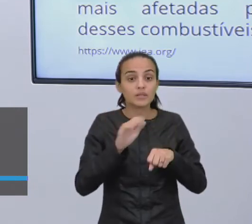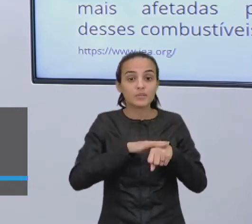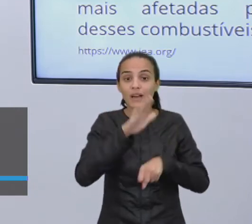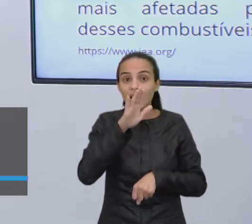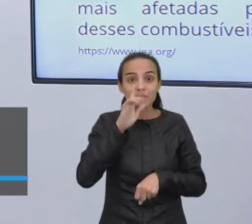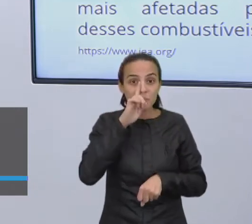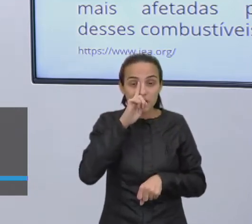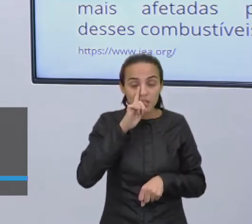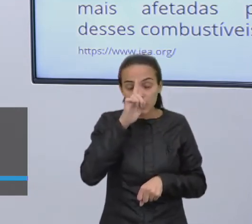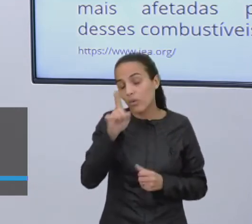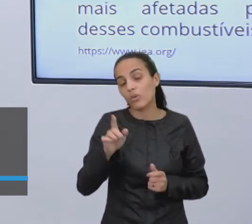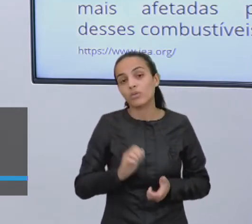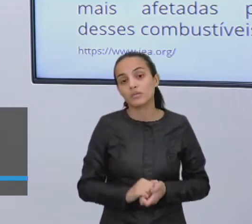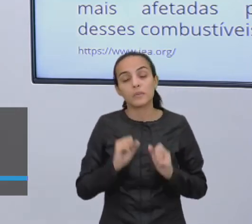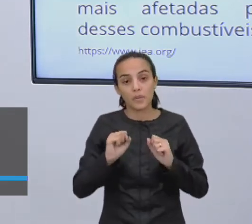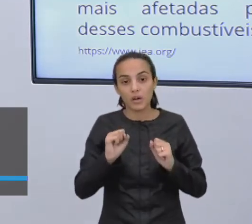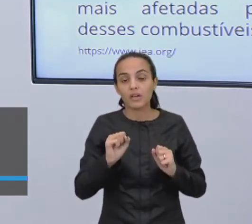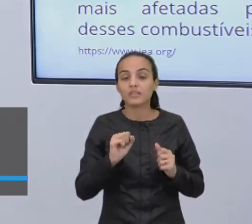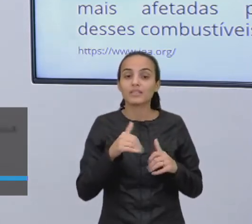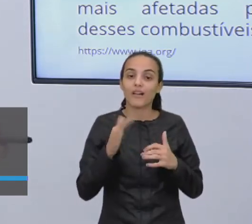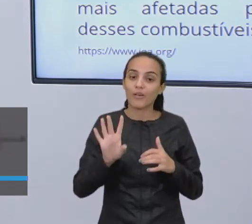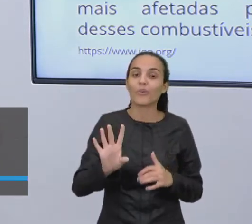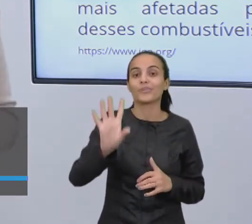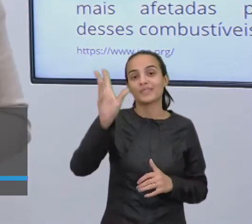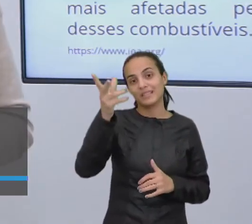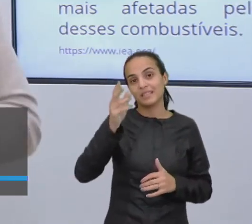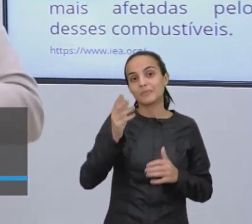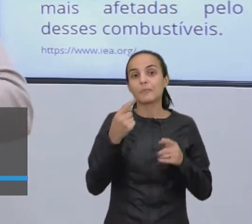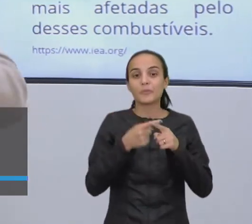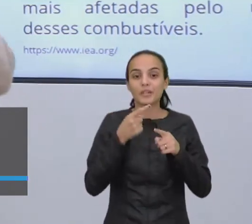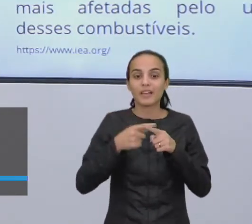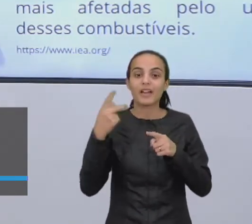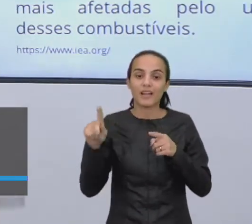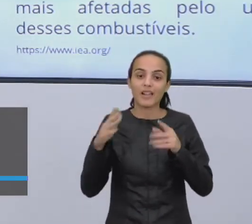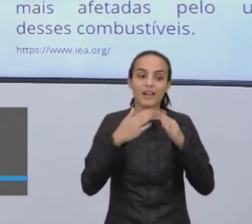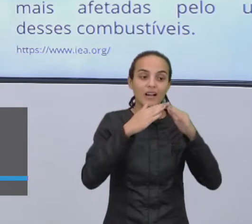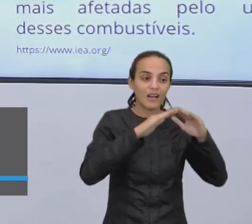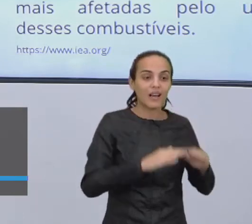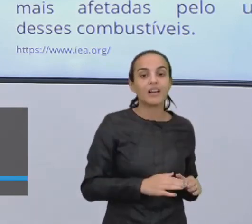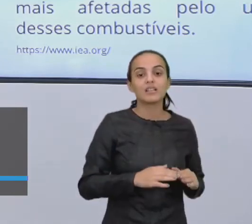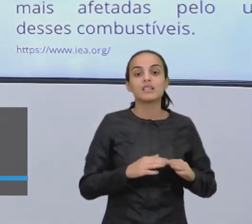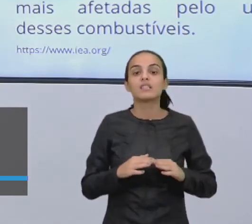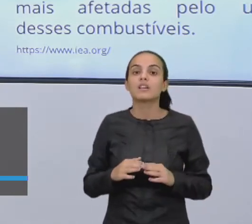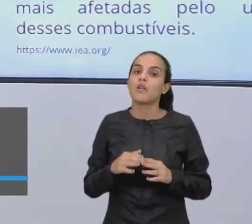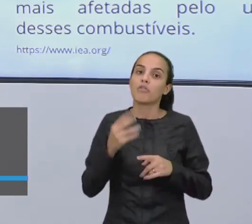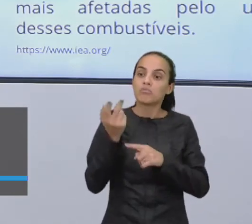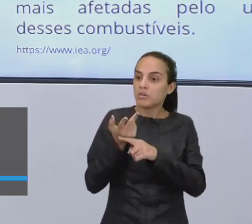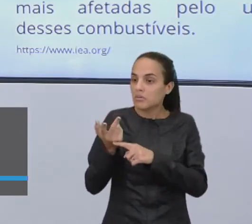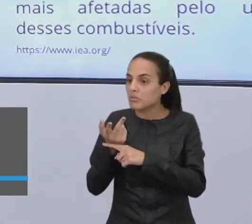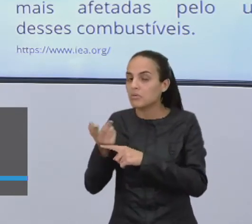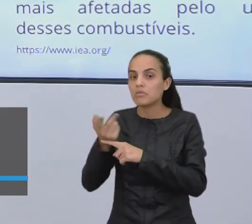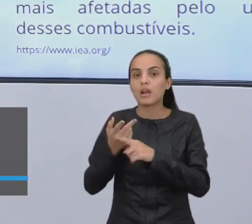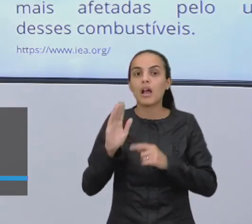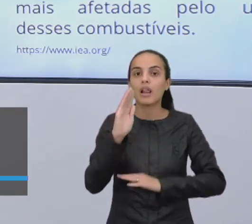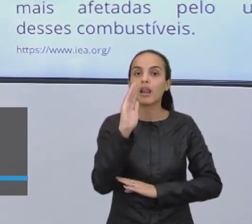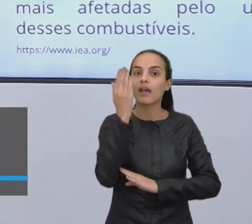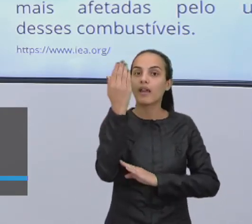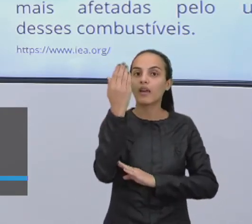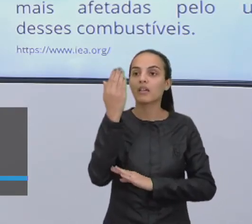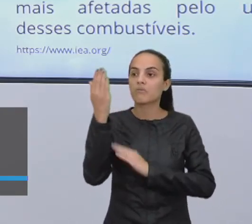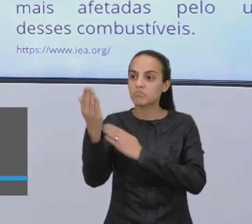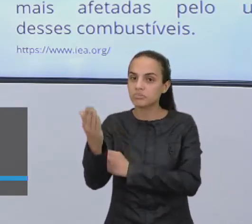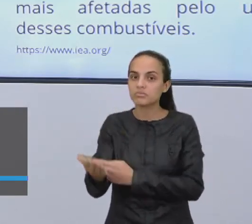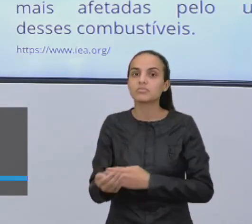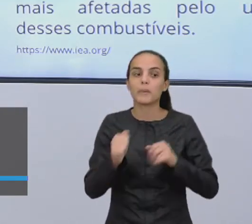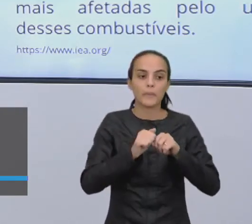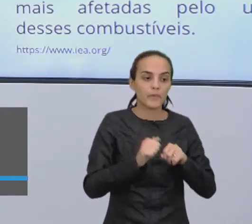são mais afetadas por isso, né, por esses combustíveis, porque as que estão mais em casa, as que vão buscar lenha muitas vezes, né, vão atrás do combustível para poder fazer